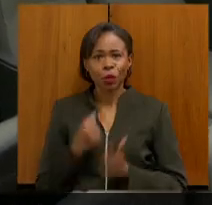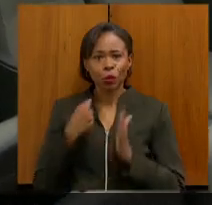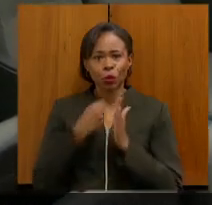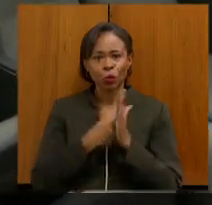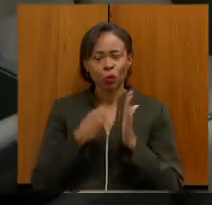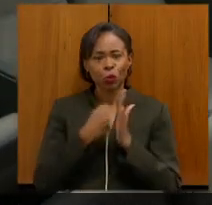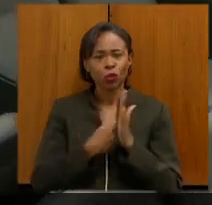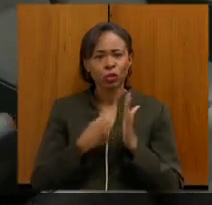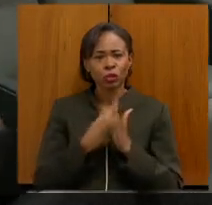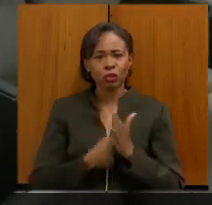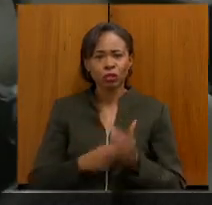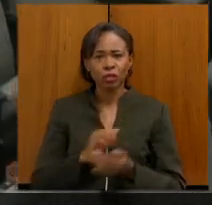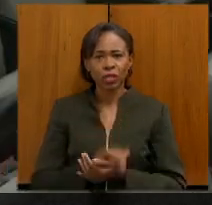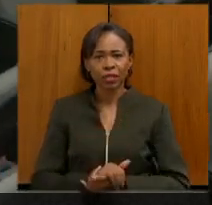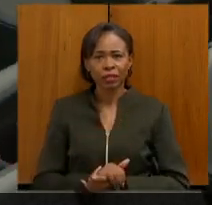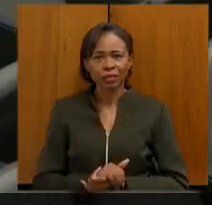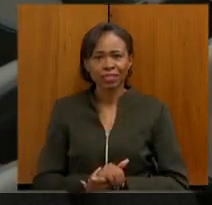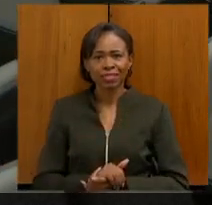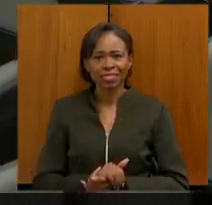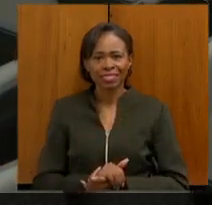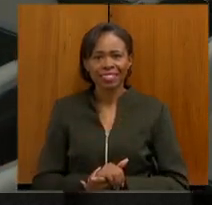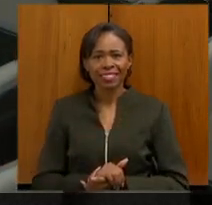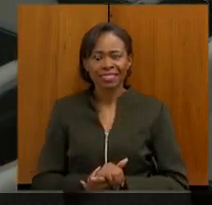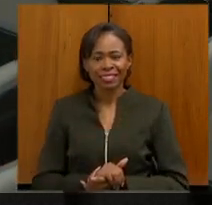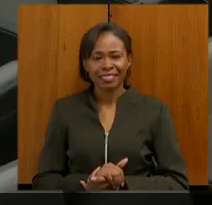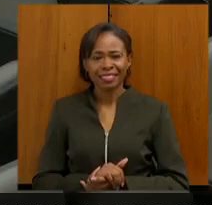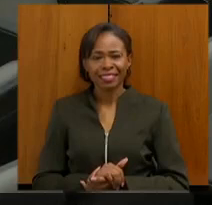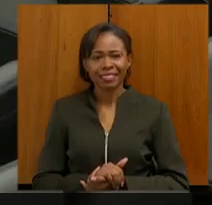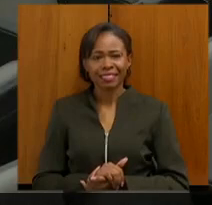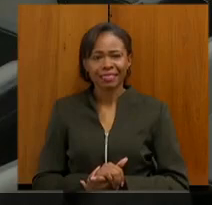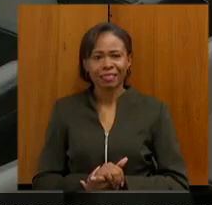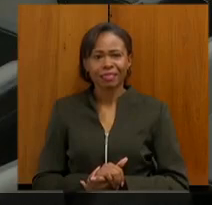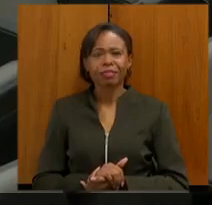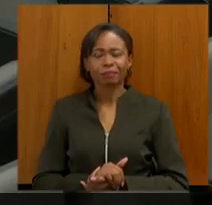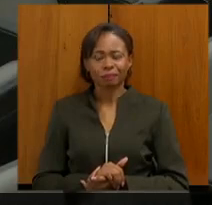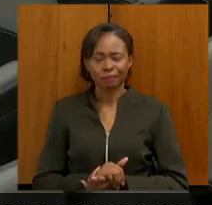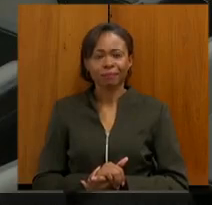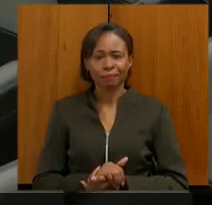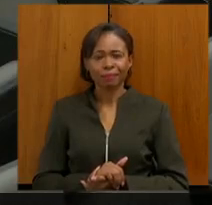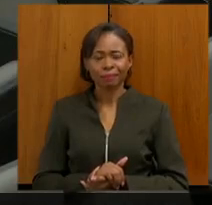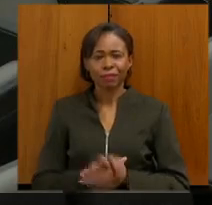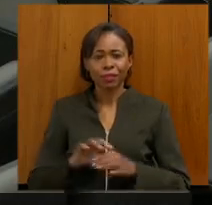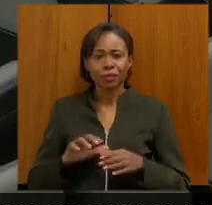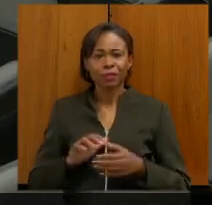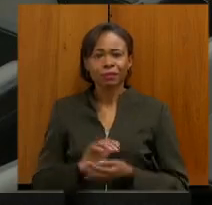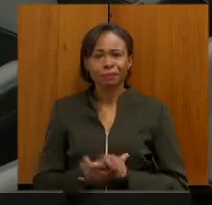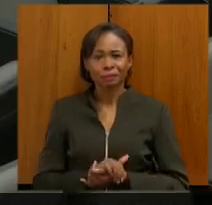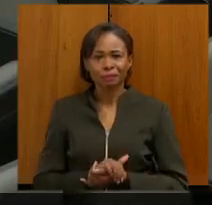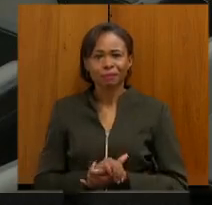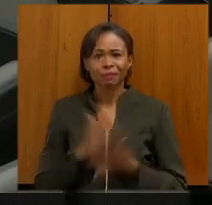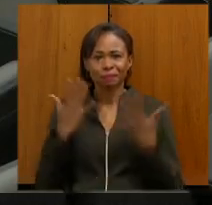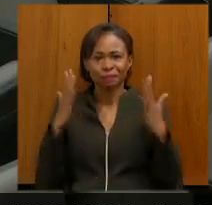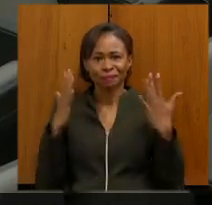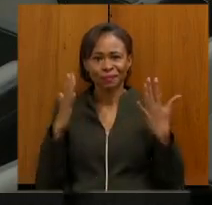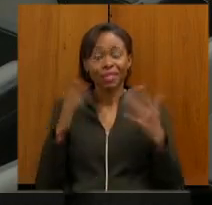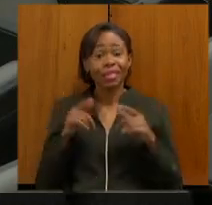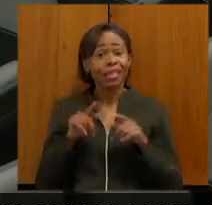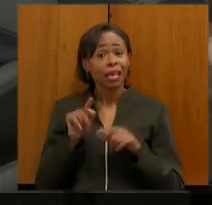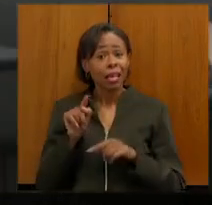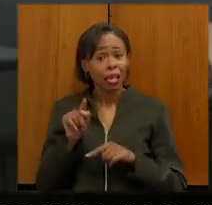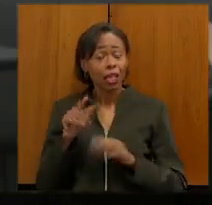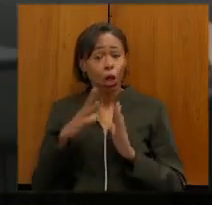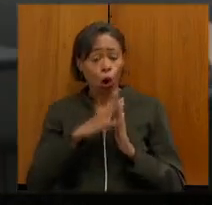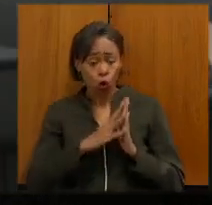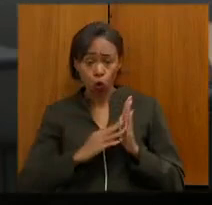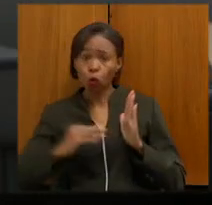E aí e a ocupação e E aí O que é um